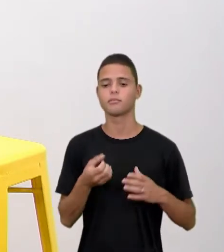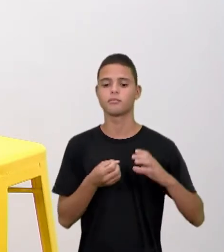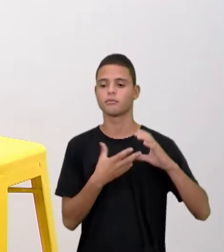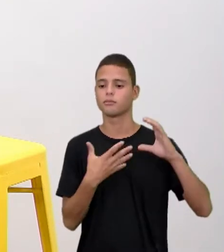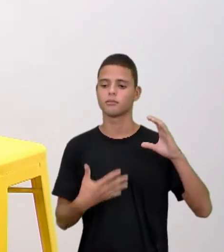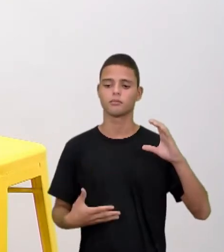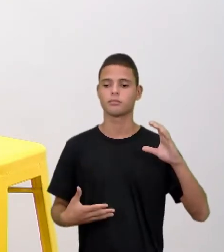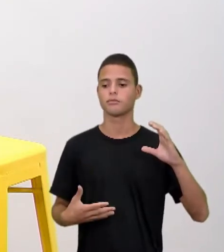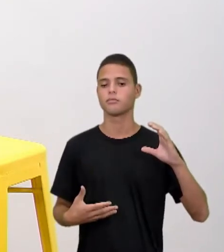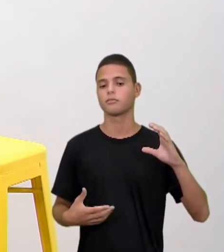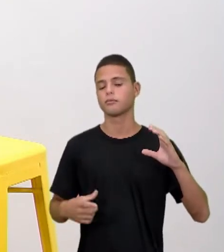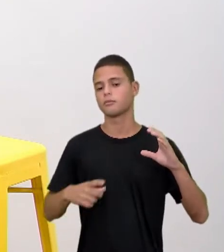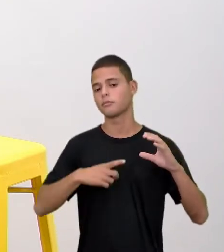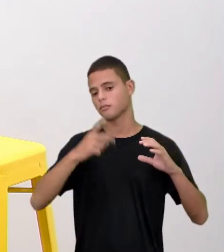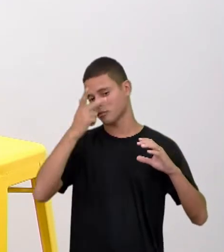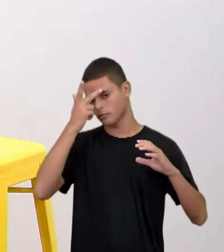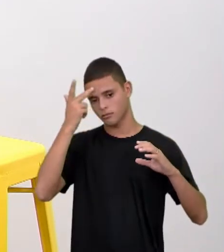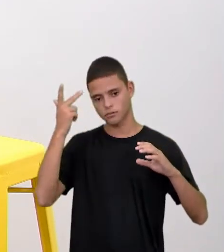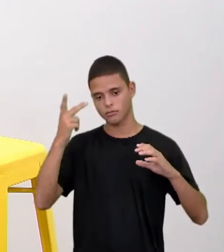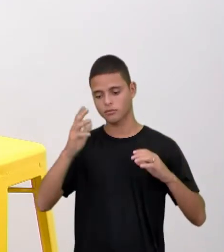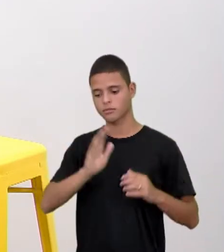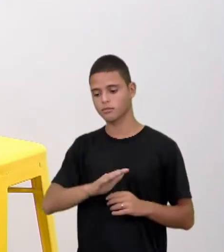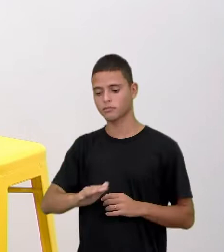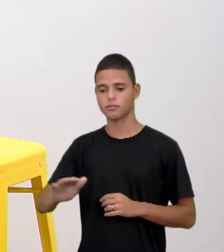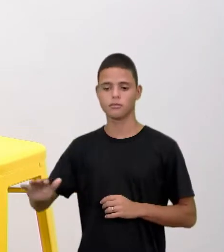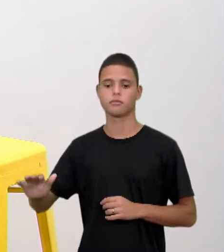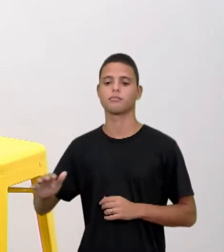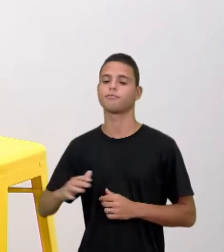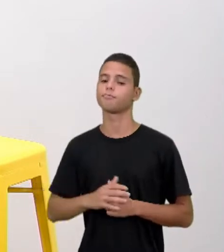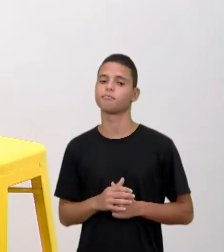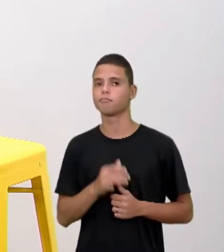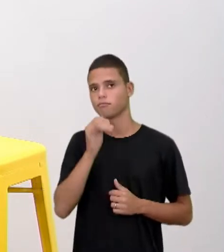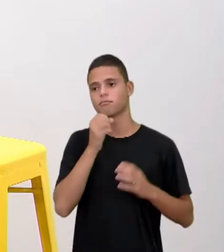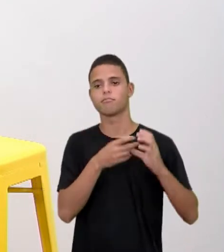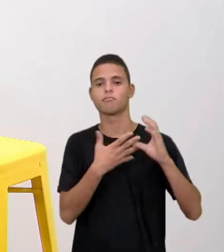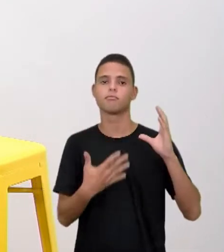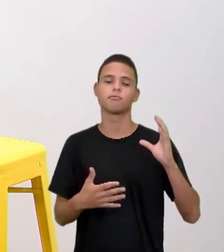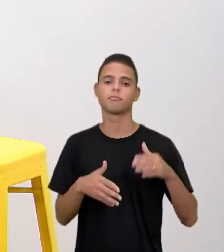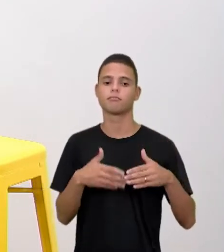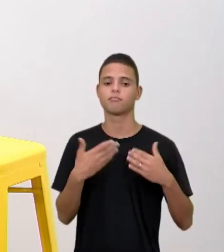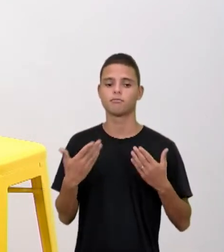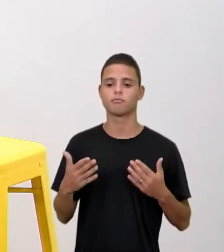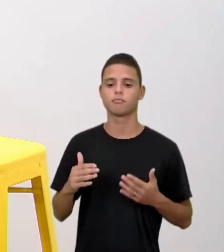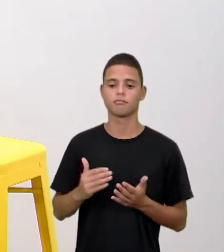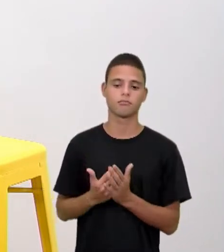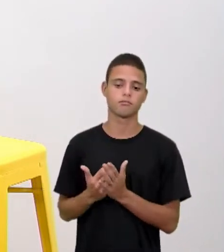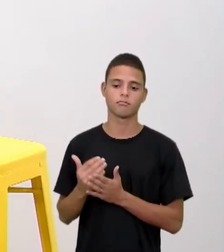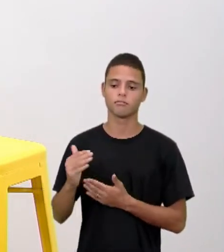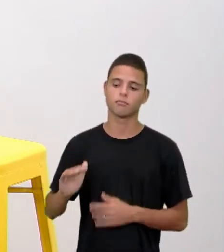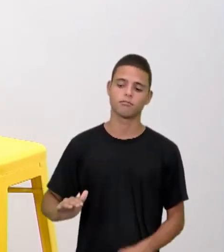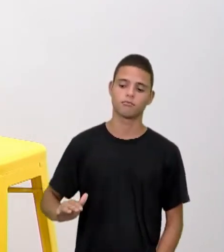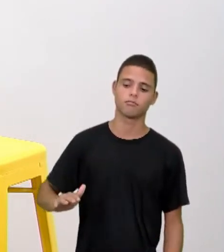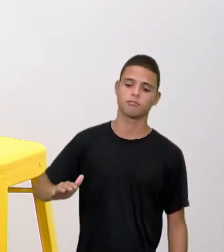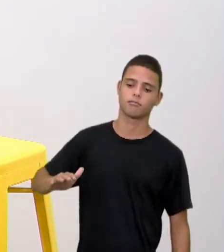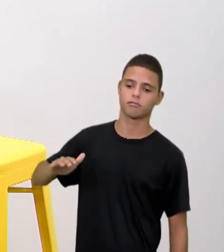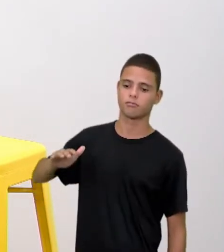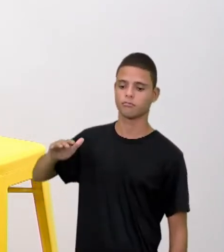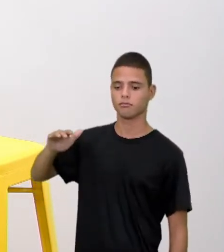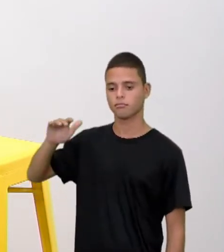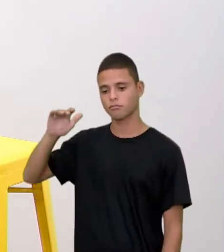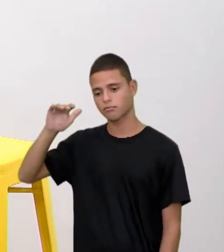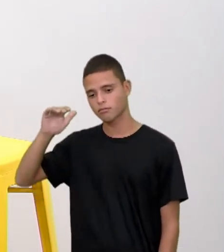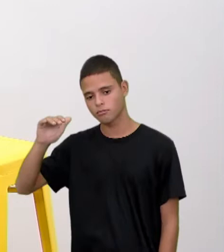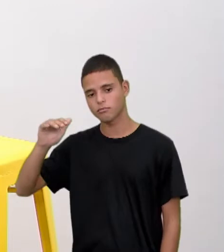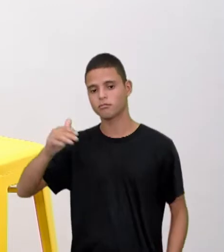características que fazem uma pessoa ser uma criança. Quais características, por exemplo, dão início à puberdade, que é onde muitos de nós consideramos